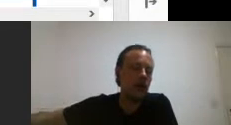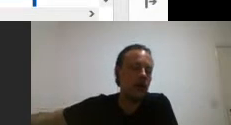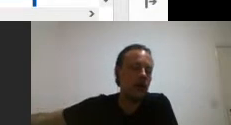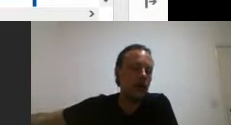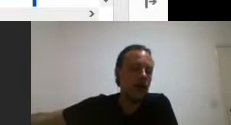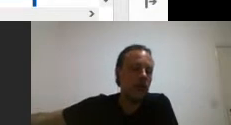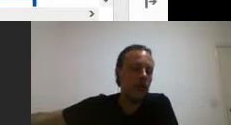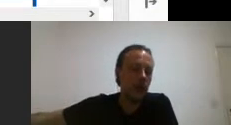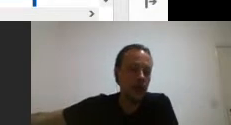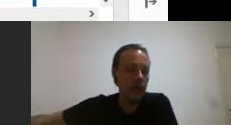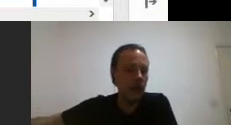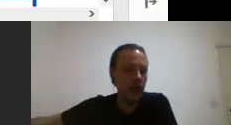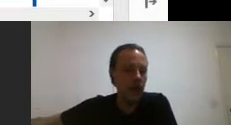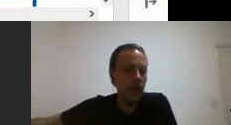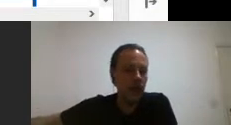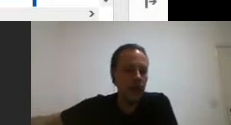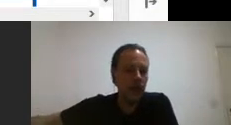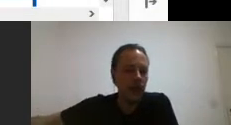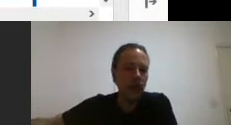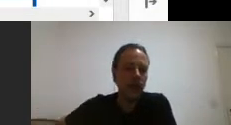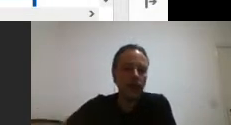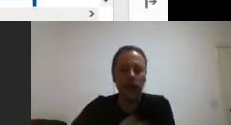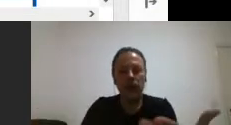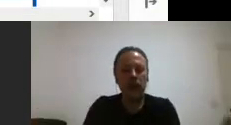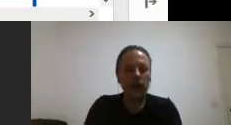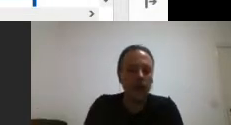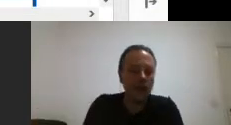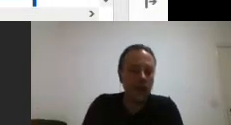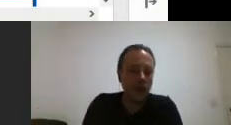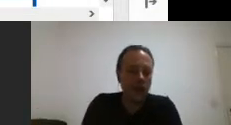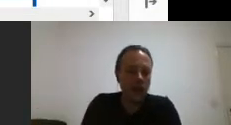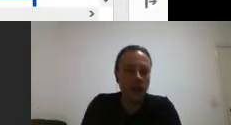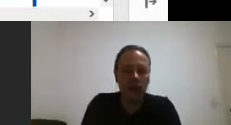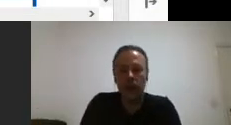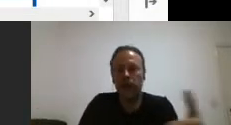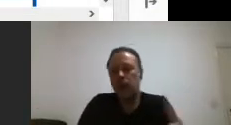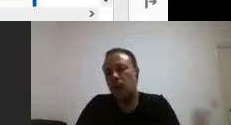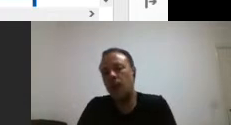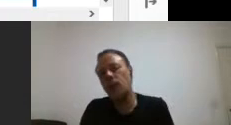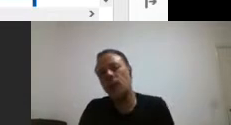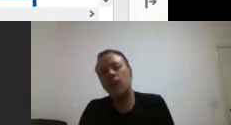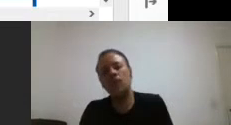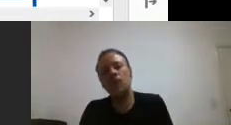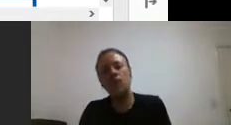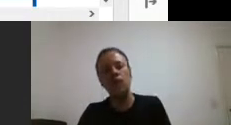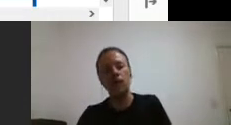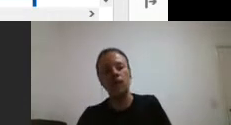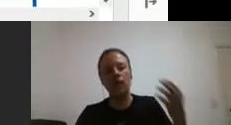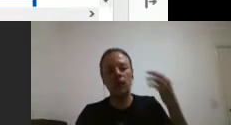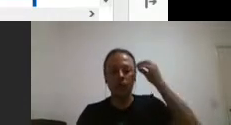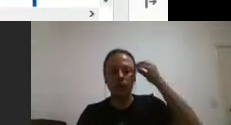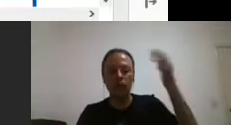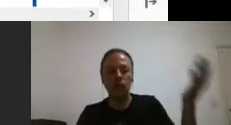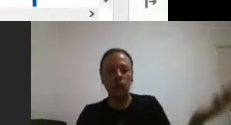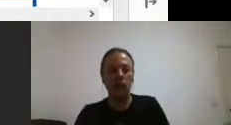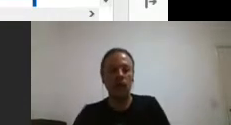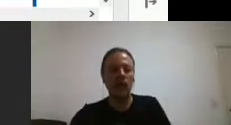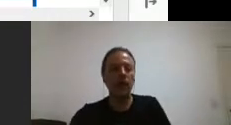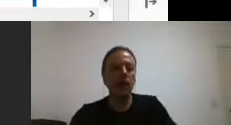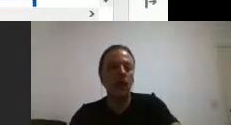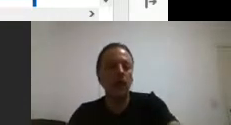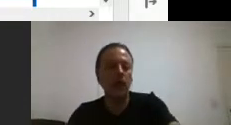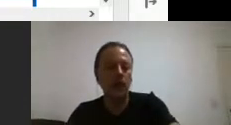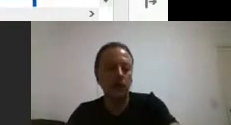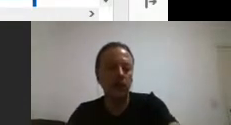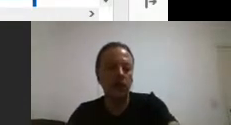no diagrama, que a gente vai ver, e aí eu falo, mas o que é isso, né? CD, eu preciso saber o que é isso daí. Ele não vai